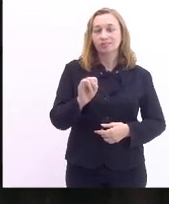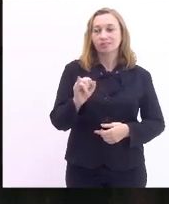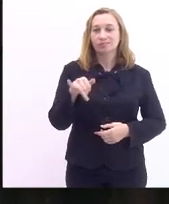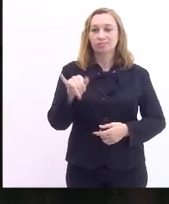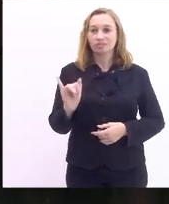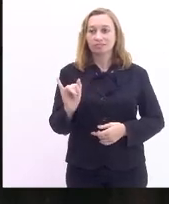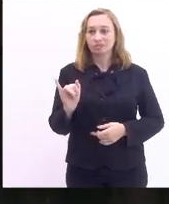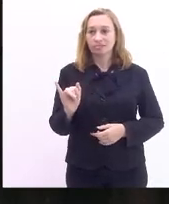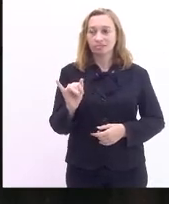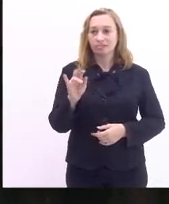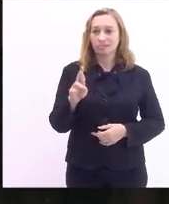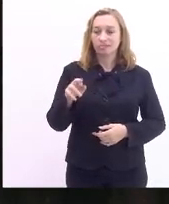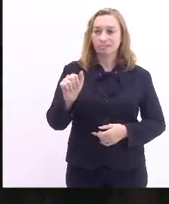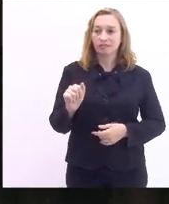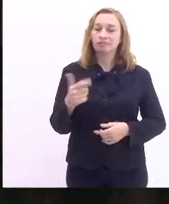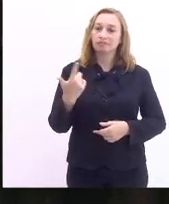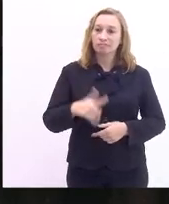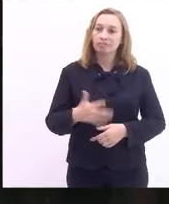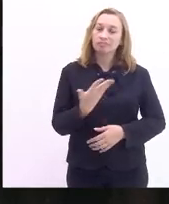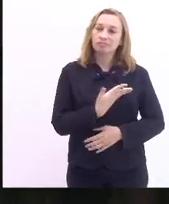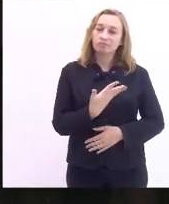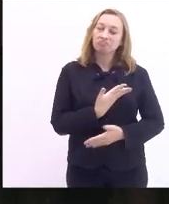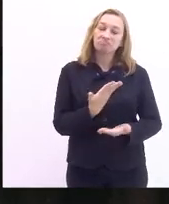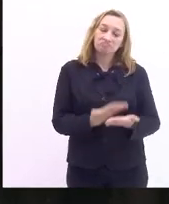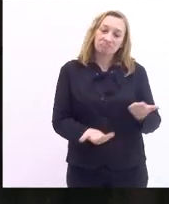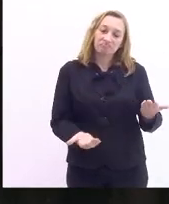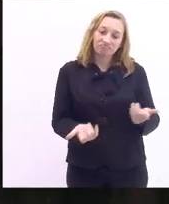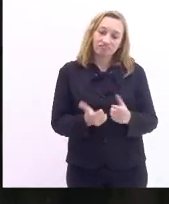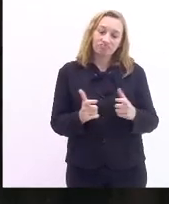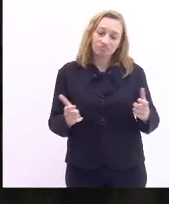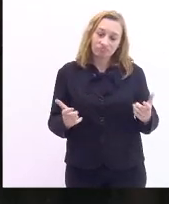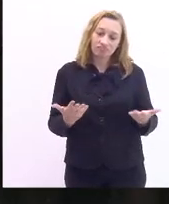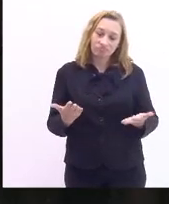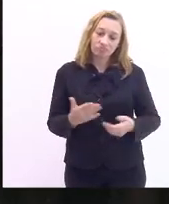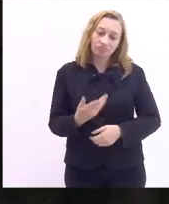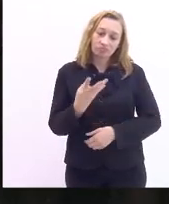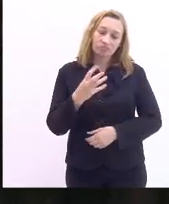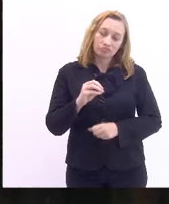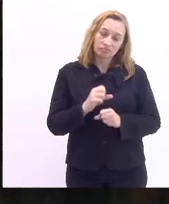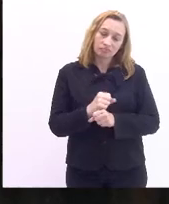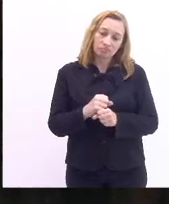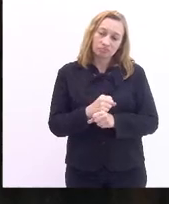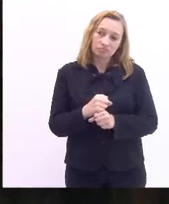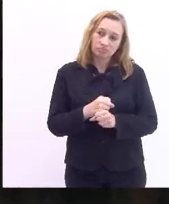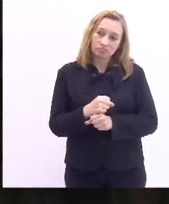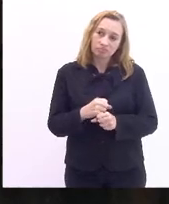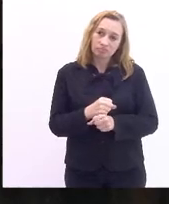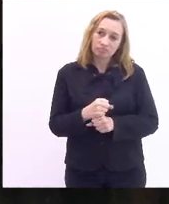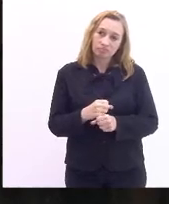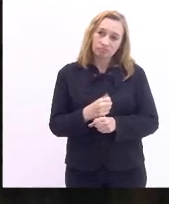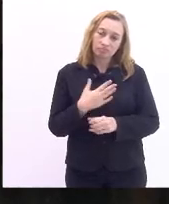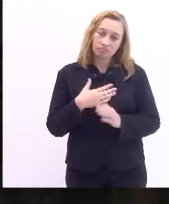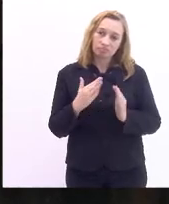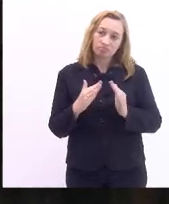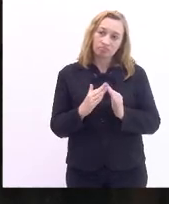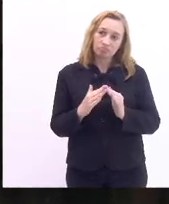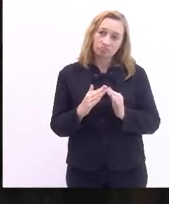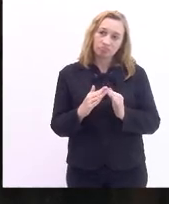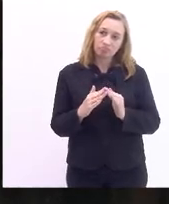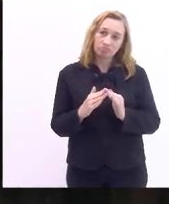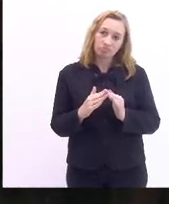Braga e de novo meus companheiros é uma perda grande que esse é um companheiro de 40 anos da minha casa